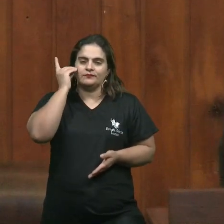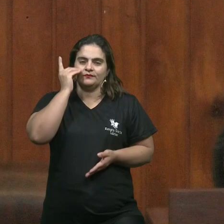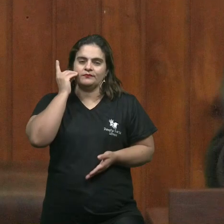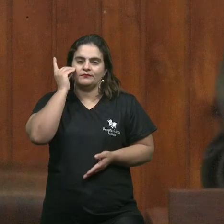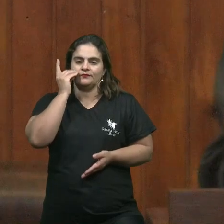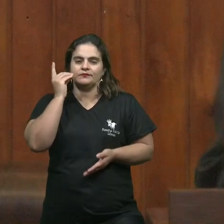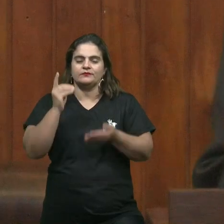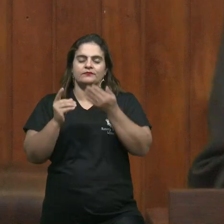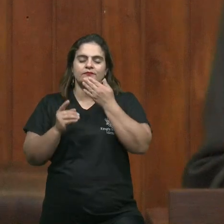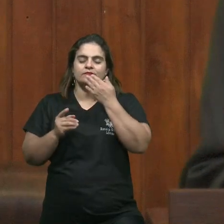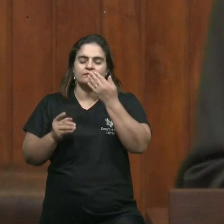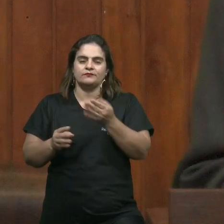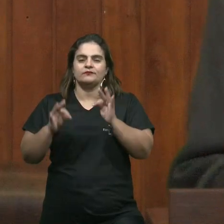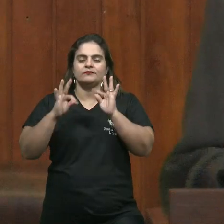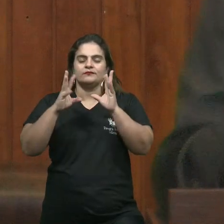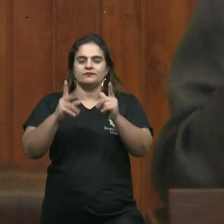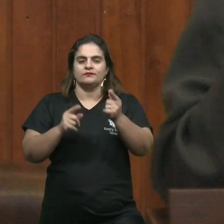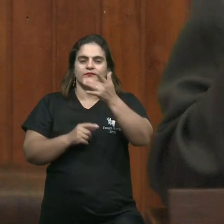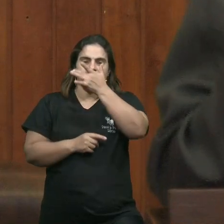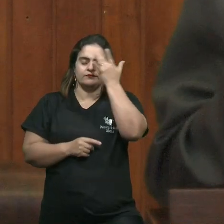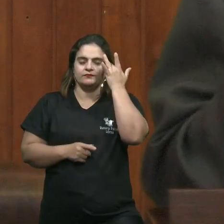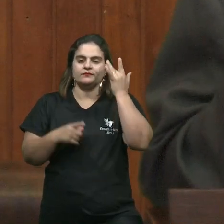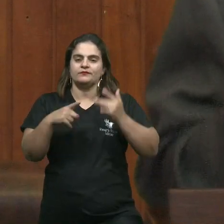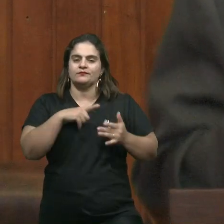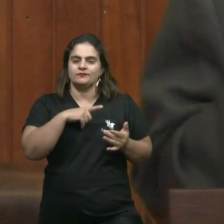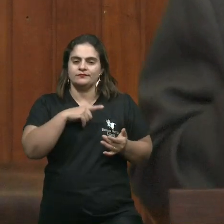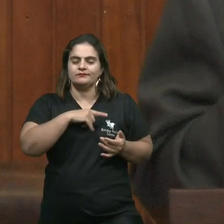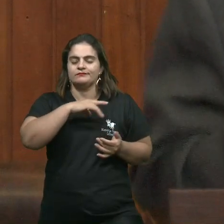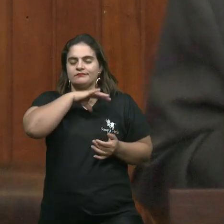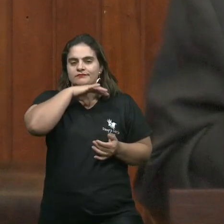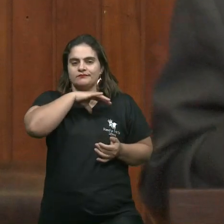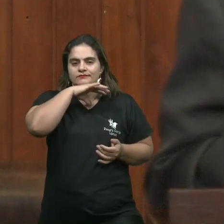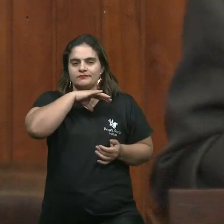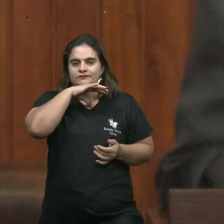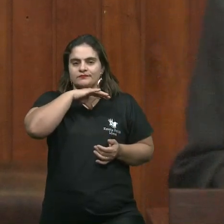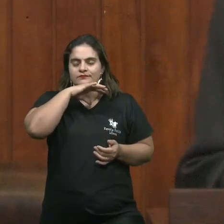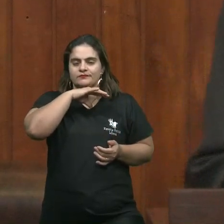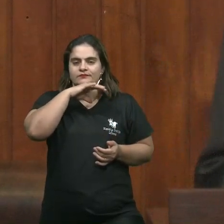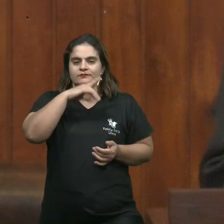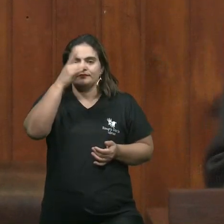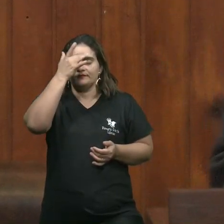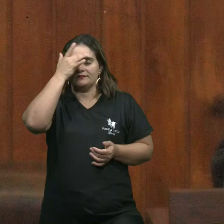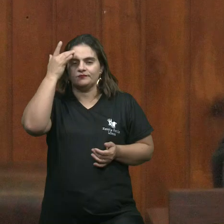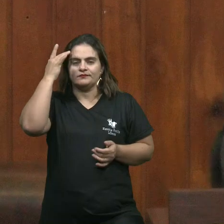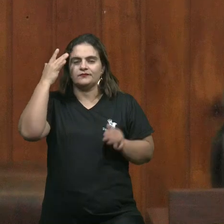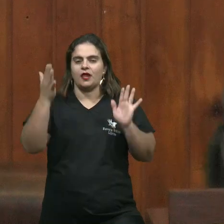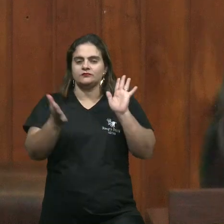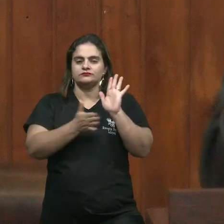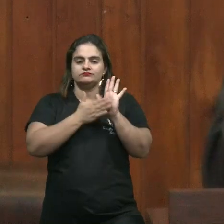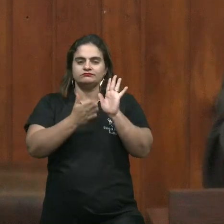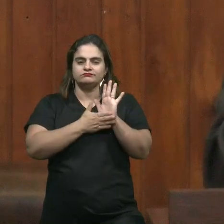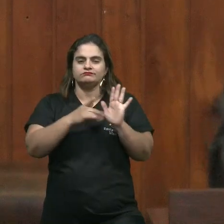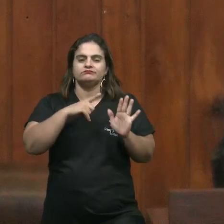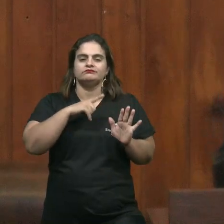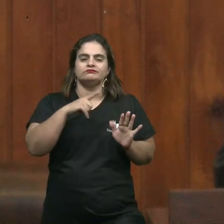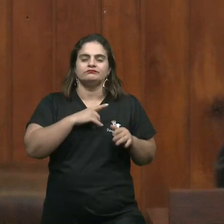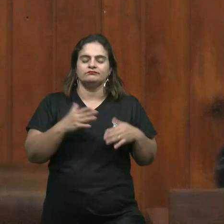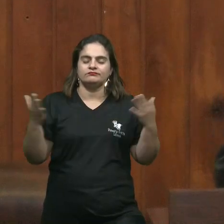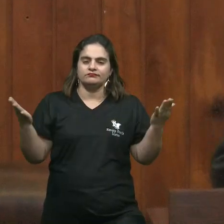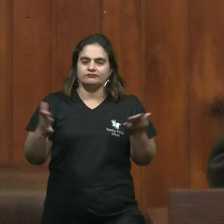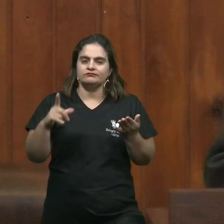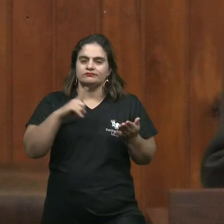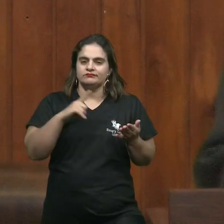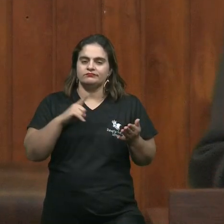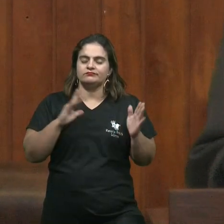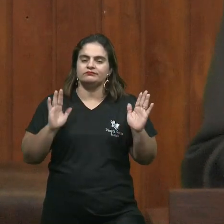de todos os proprietários de animais, de todos os defensores e ativistas da causa animal, que essa estrutura adequada